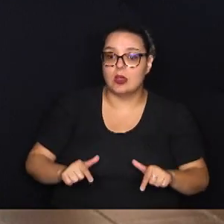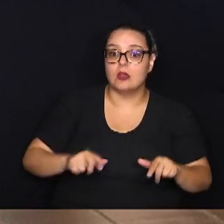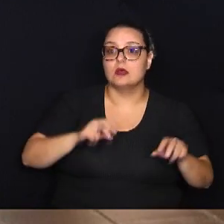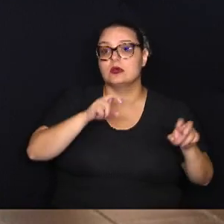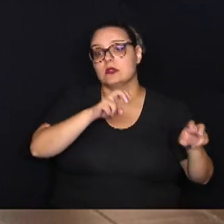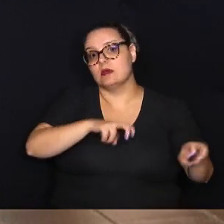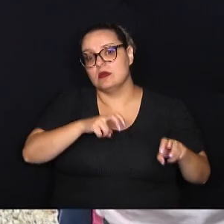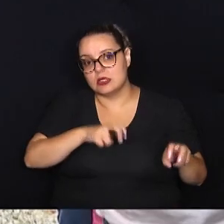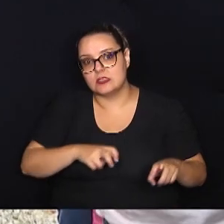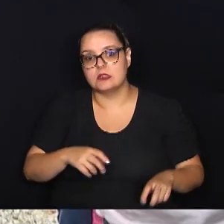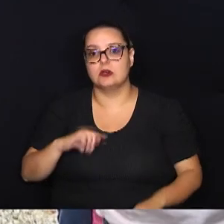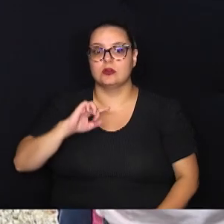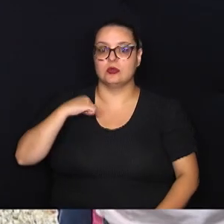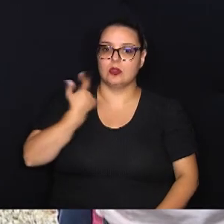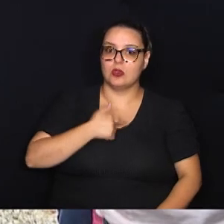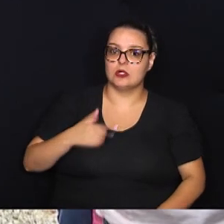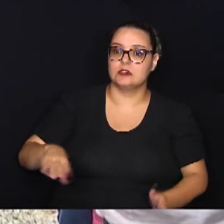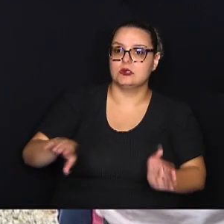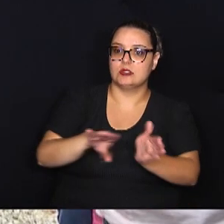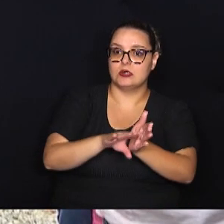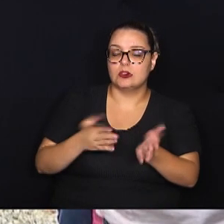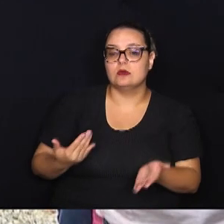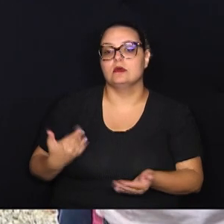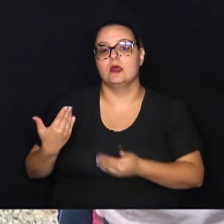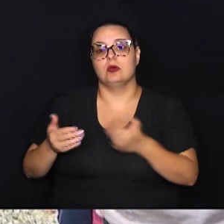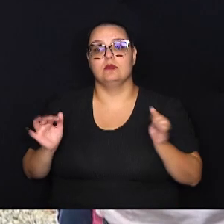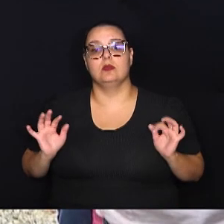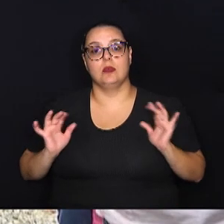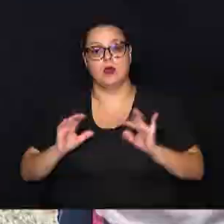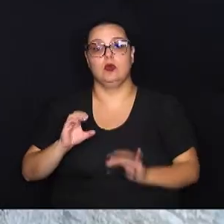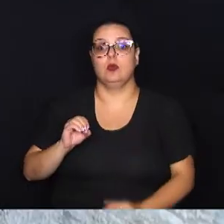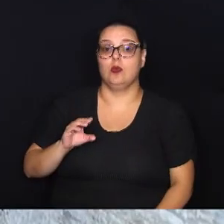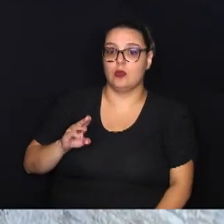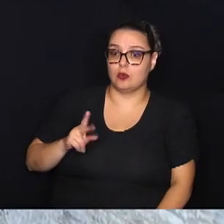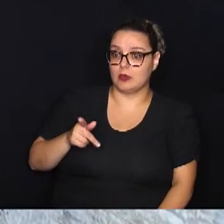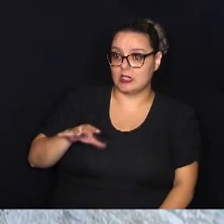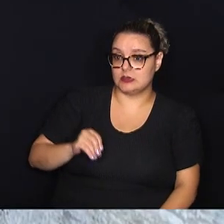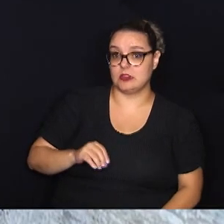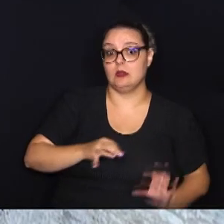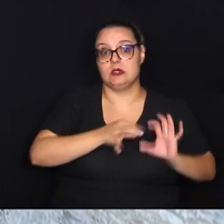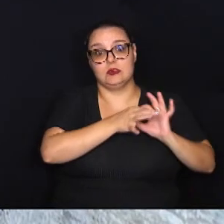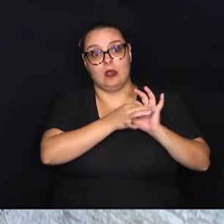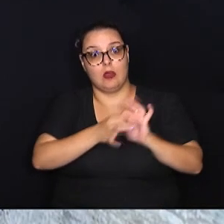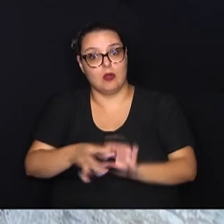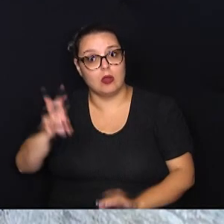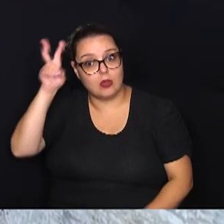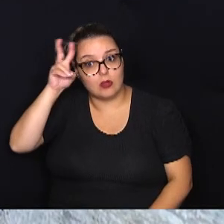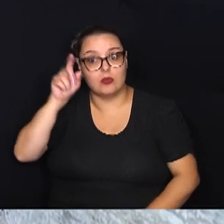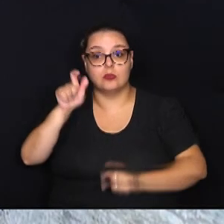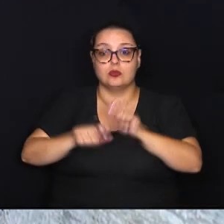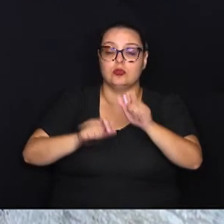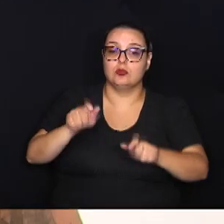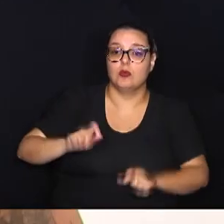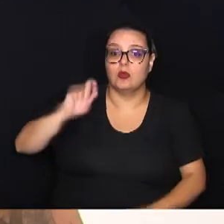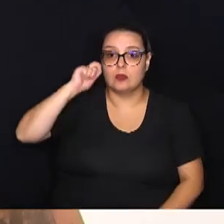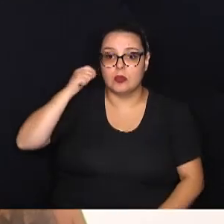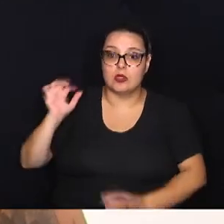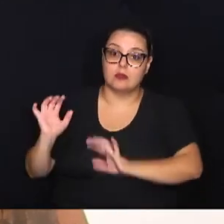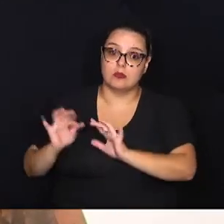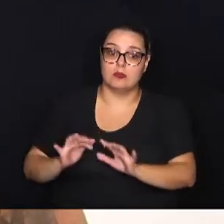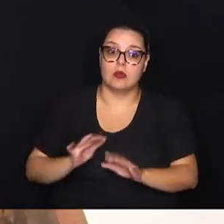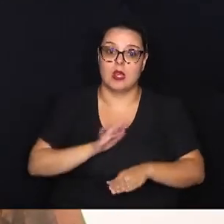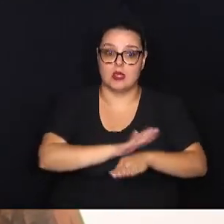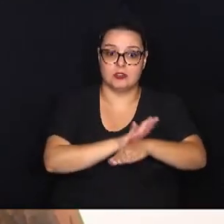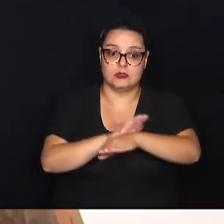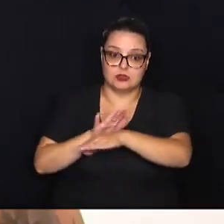sobre a nossa chegada, sobre a nossa ocupação. Fazemos esse contexto histórico, né, da chegada do povo preto no nosso país, as contribuições,